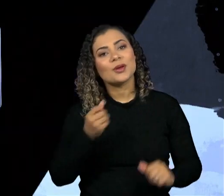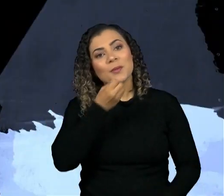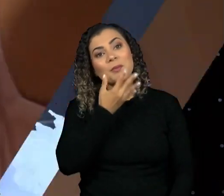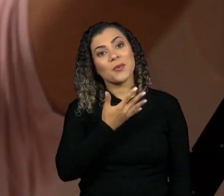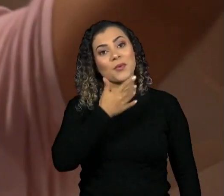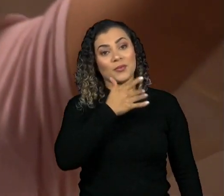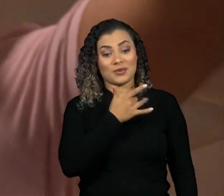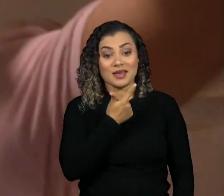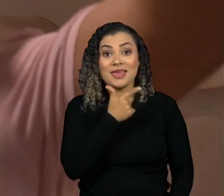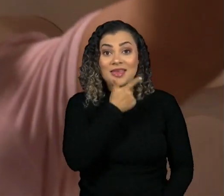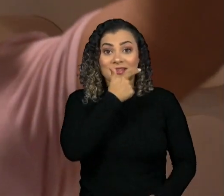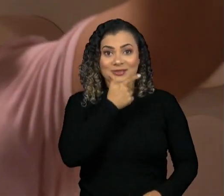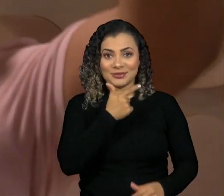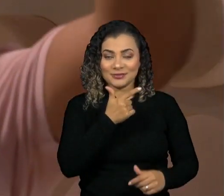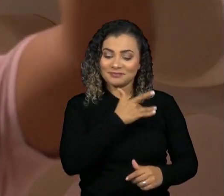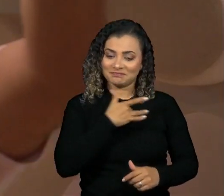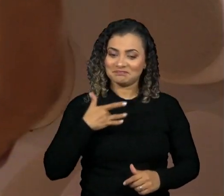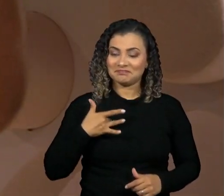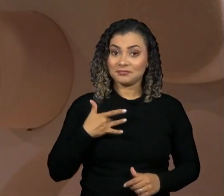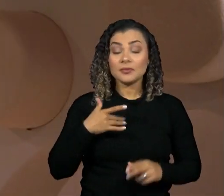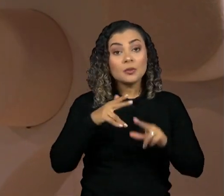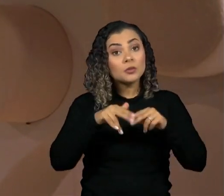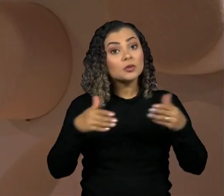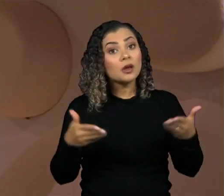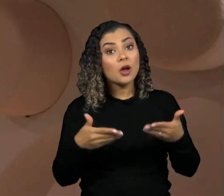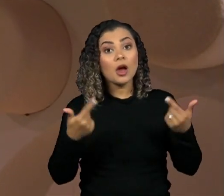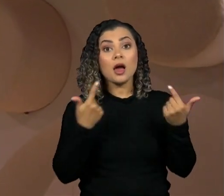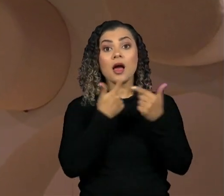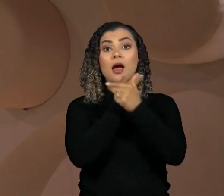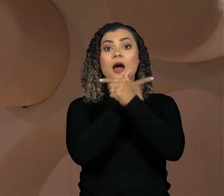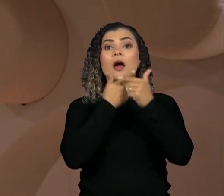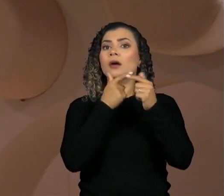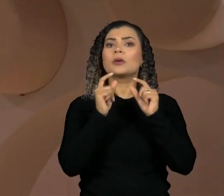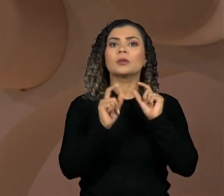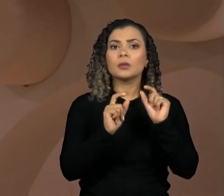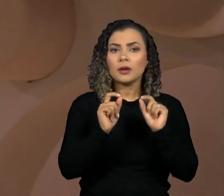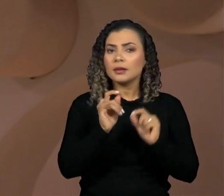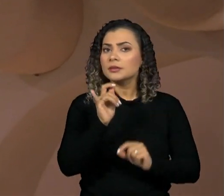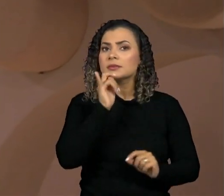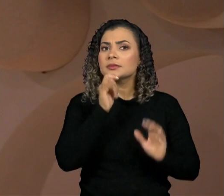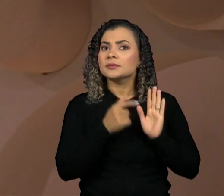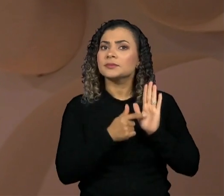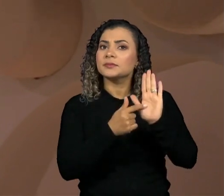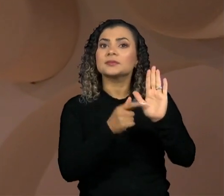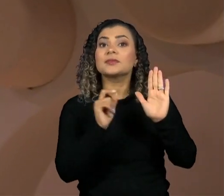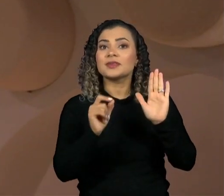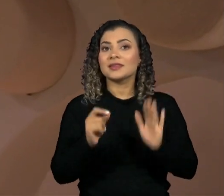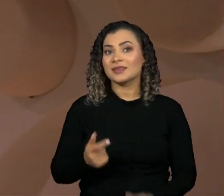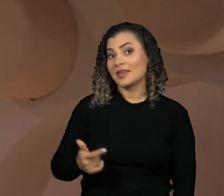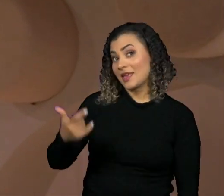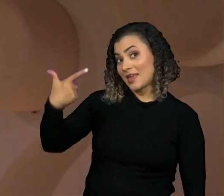disso. Uma das formas que a gente tem para fazer isso é o exemplo rir com a selfie.